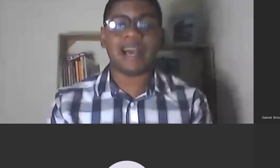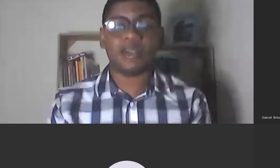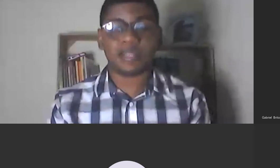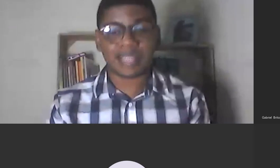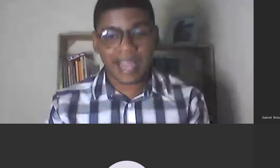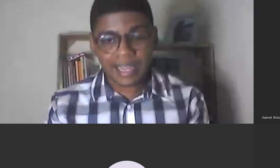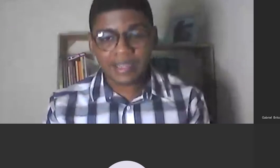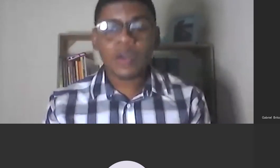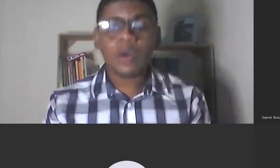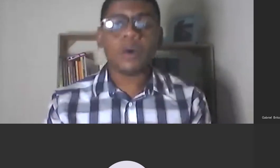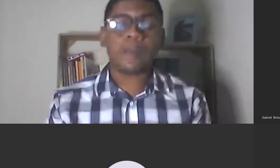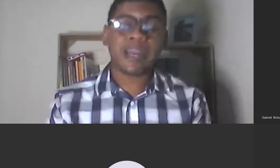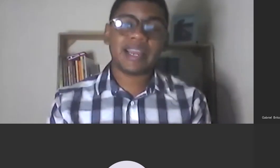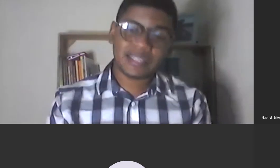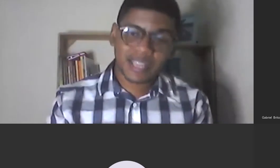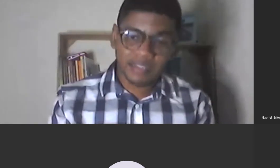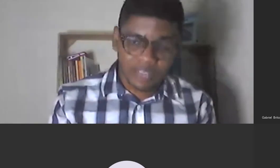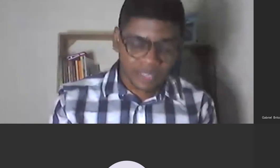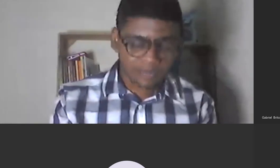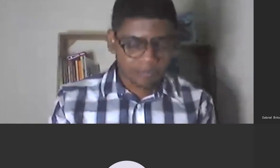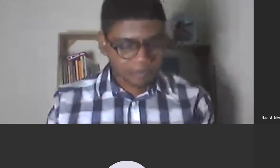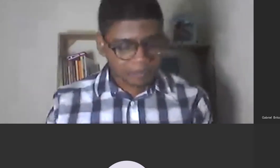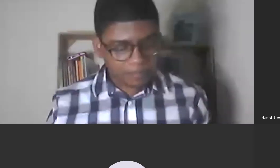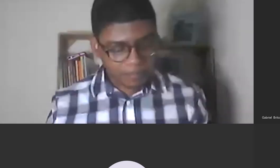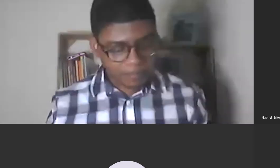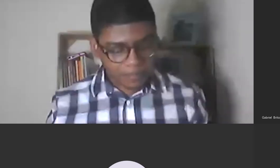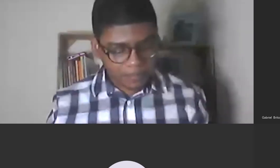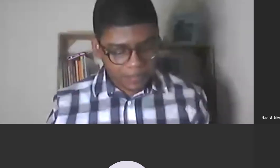servir para anotar ou para escrever.